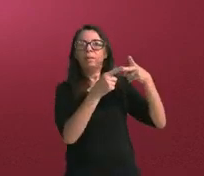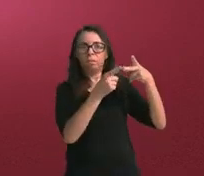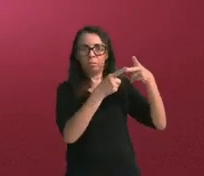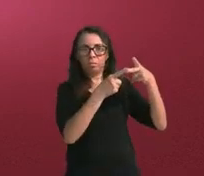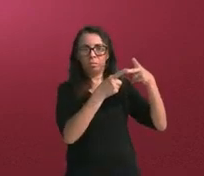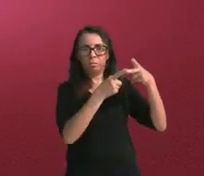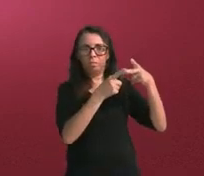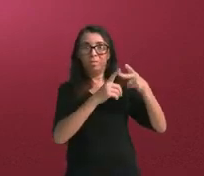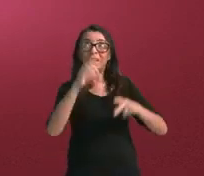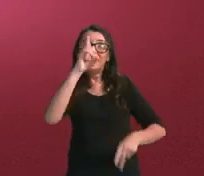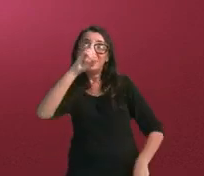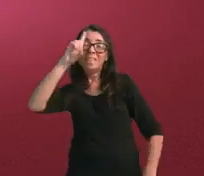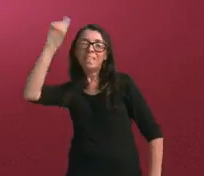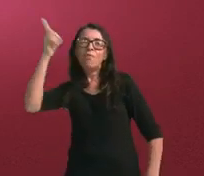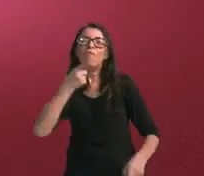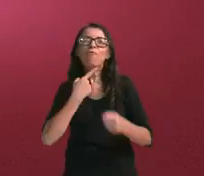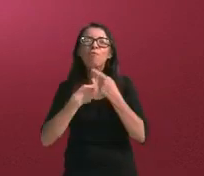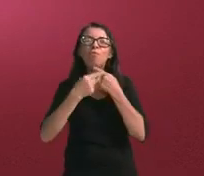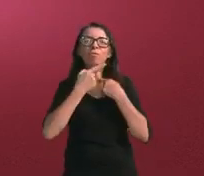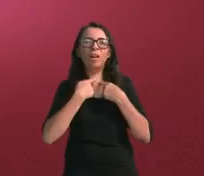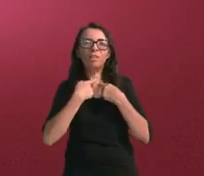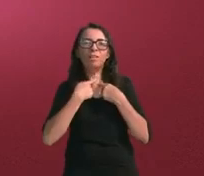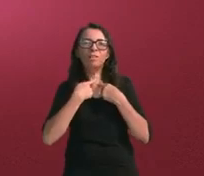ao nosso redor.